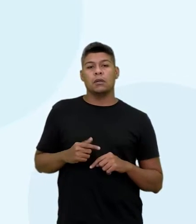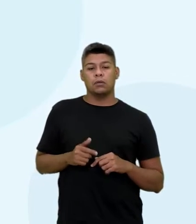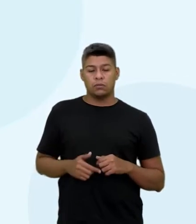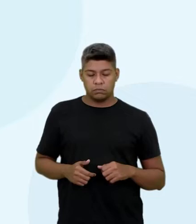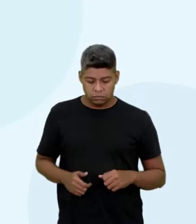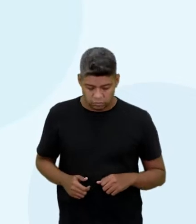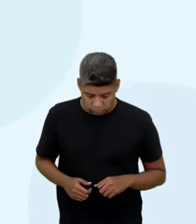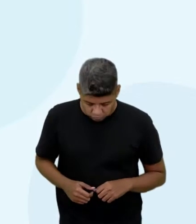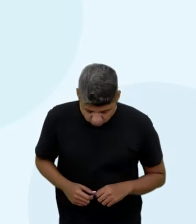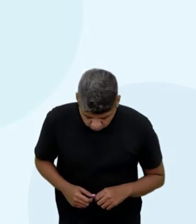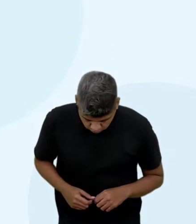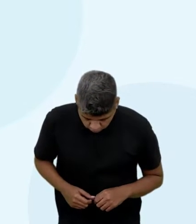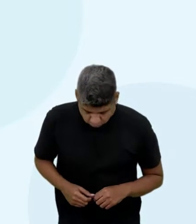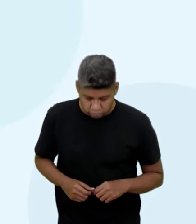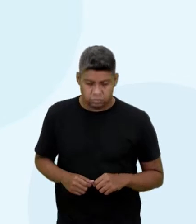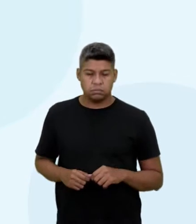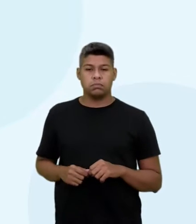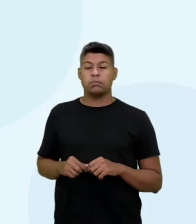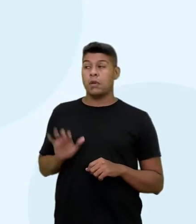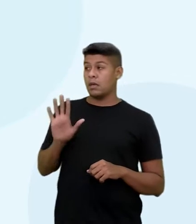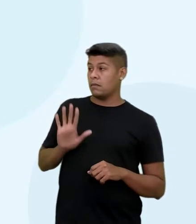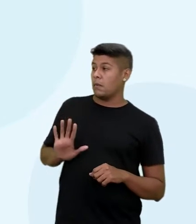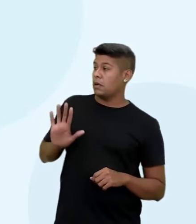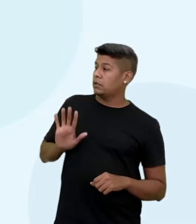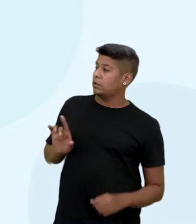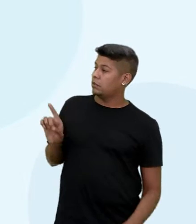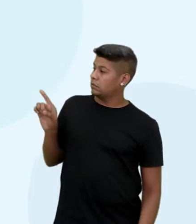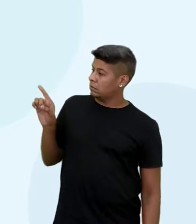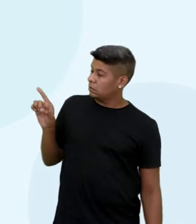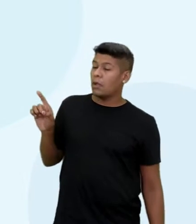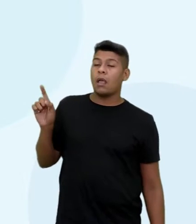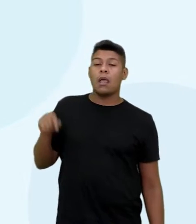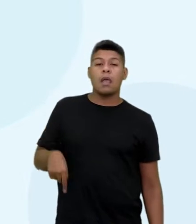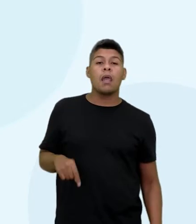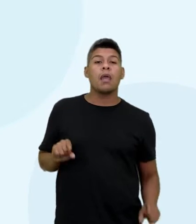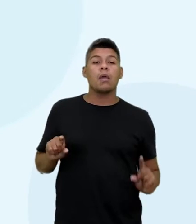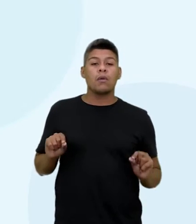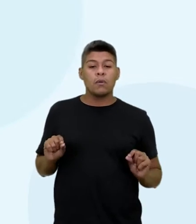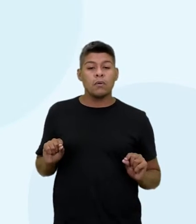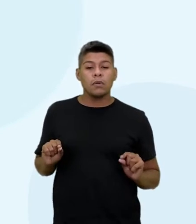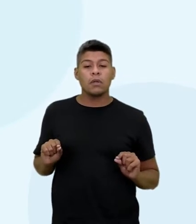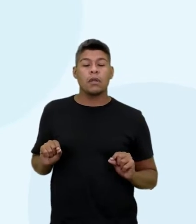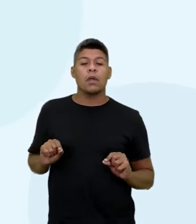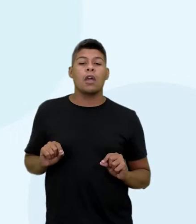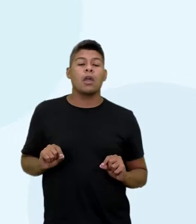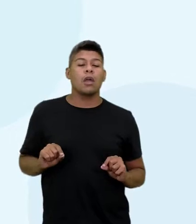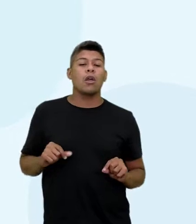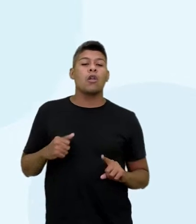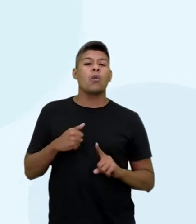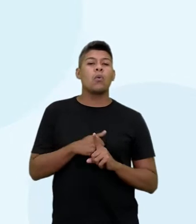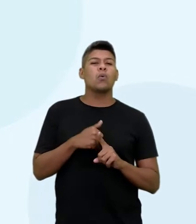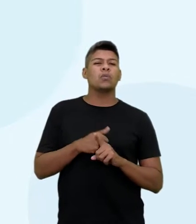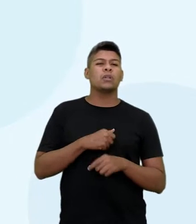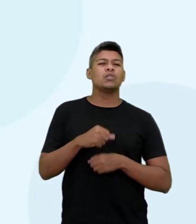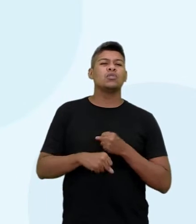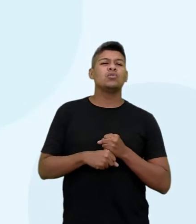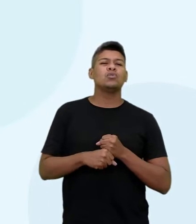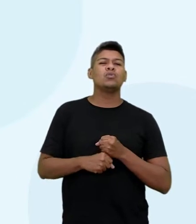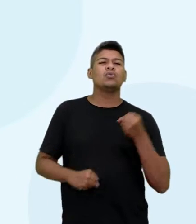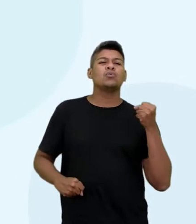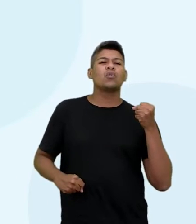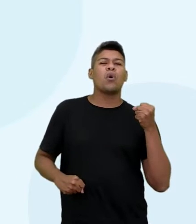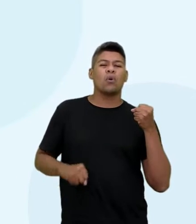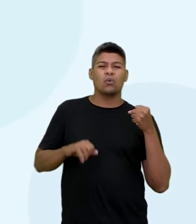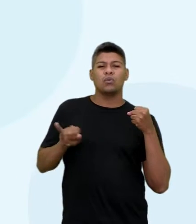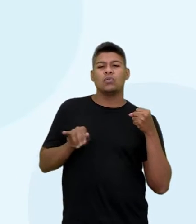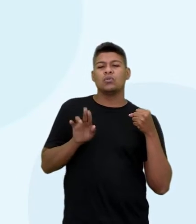imagem aí, o que vocês estão vendo? Praticantes de provavelmente uma luta que é judô ou jiu-jitsu, né? Porque